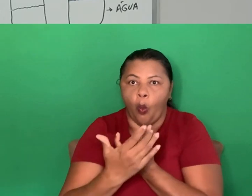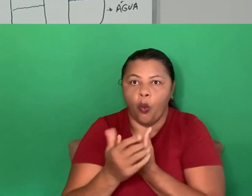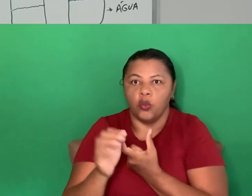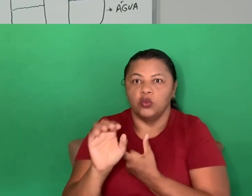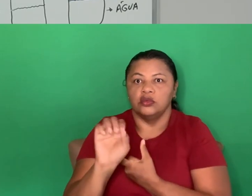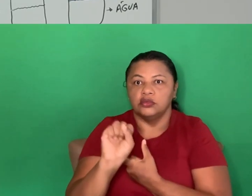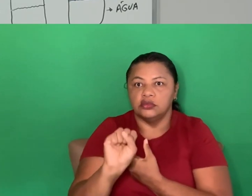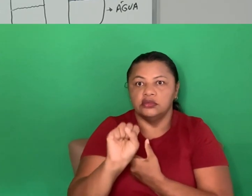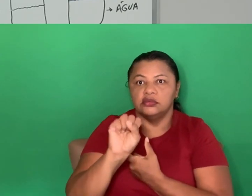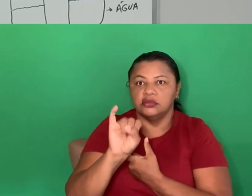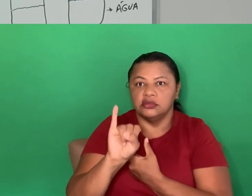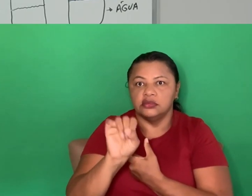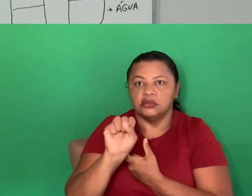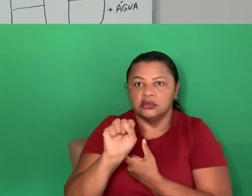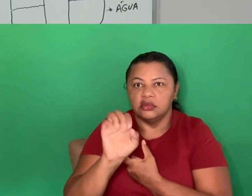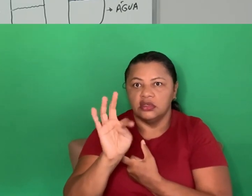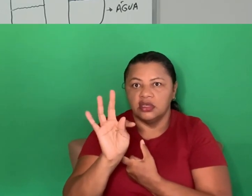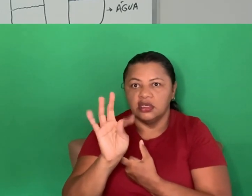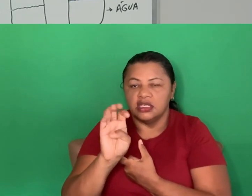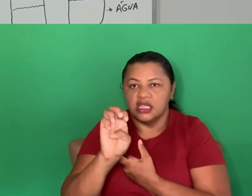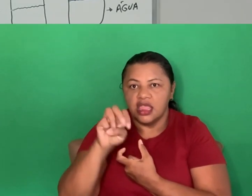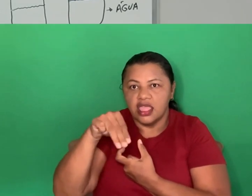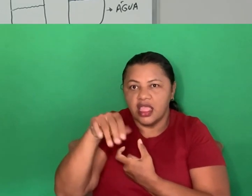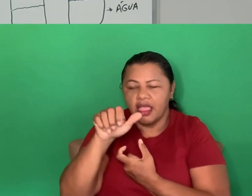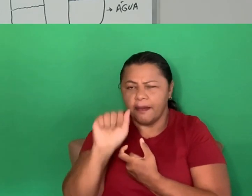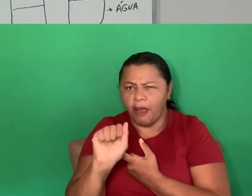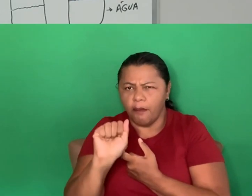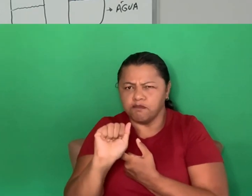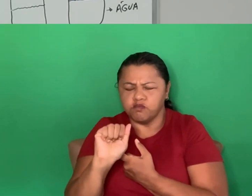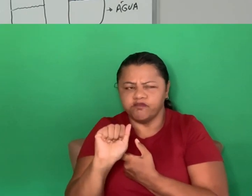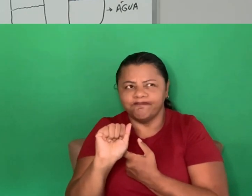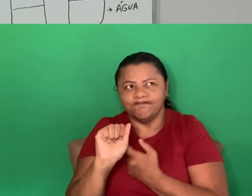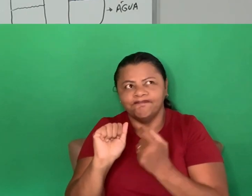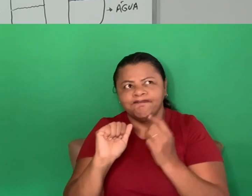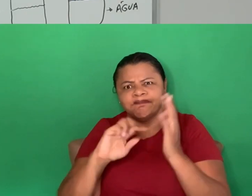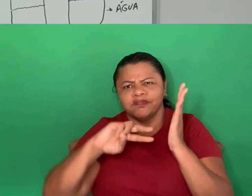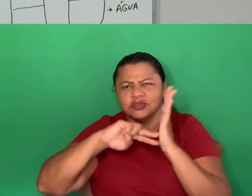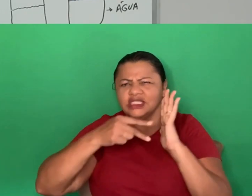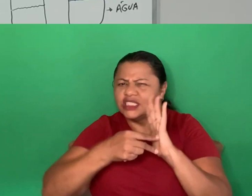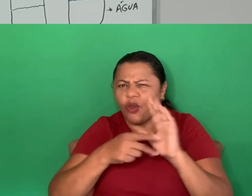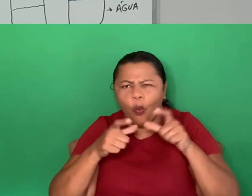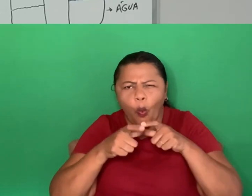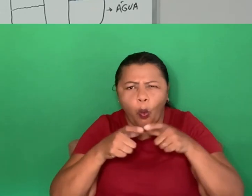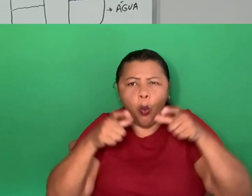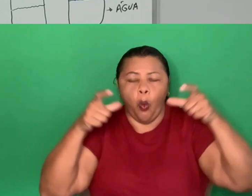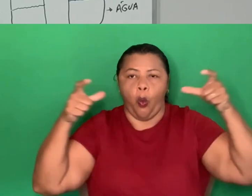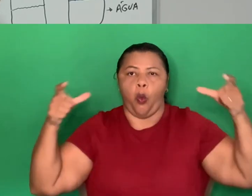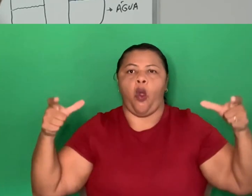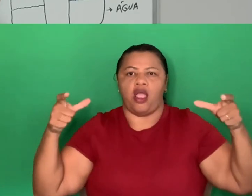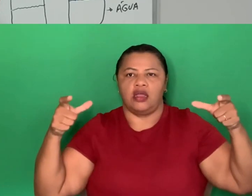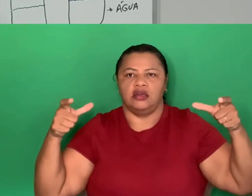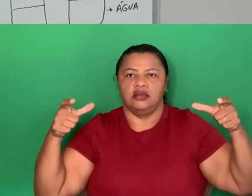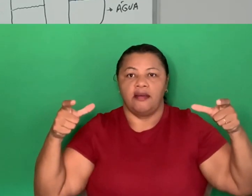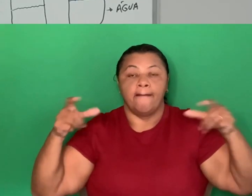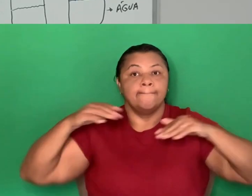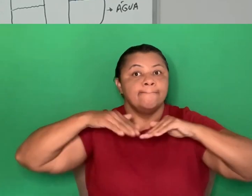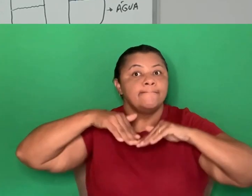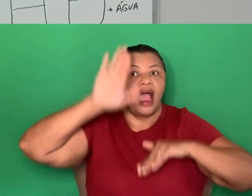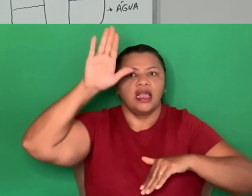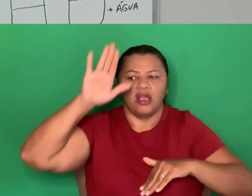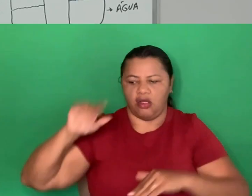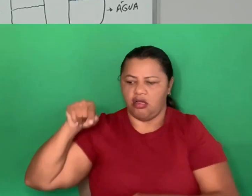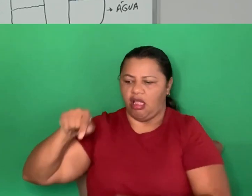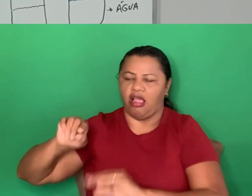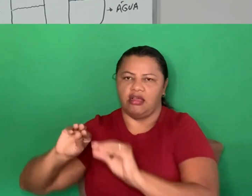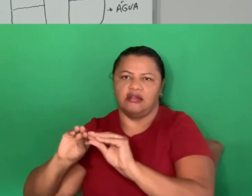uma análise completa dele. Pronto, o pincel é o meu sistema. Eu vou estudar a água do mar, é o meu sistema. Eu vou estudar a água da chuva, é o meu